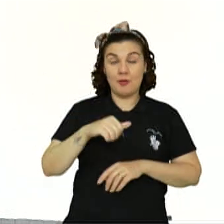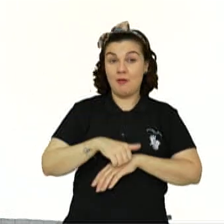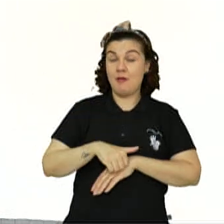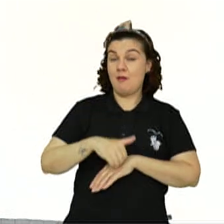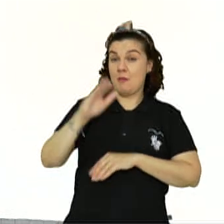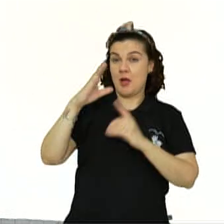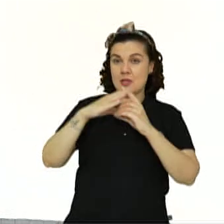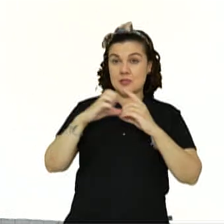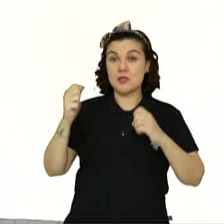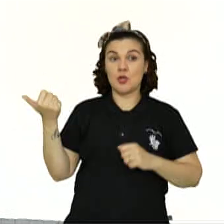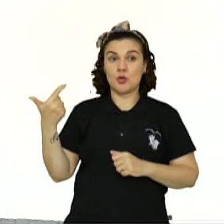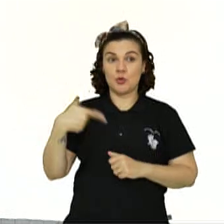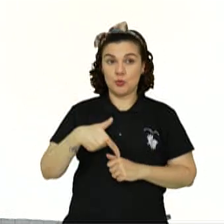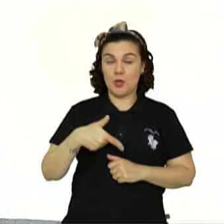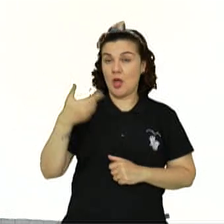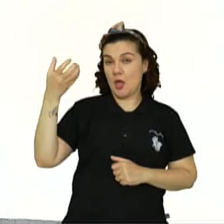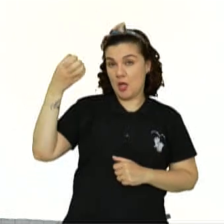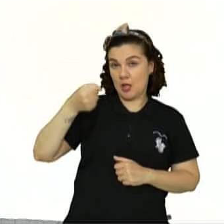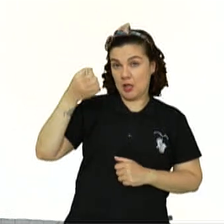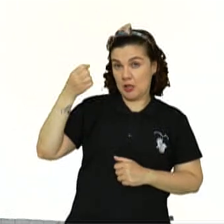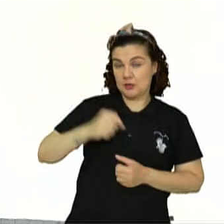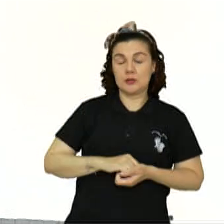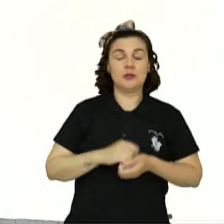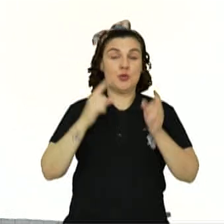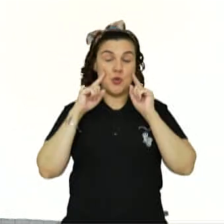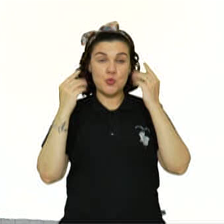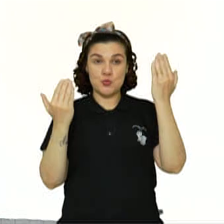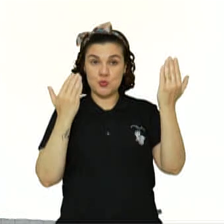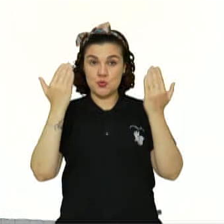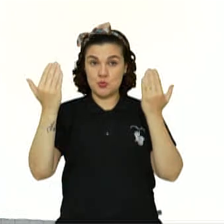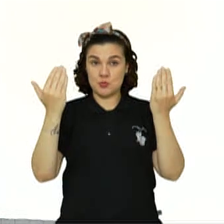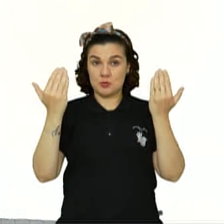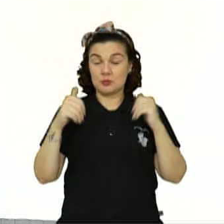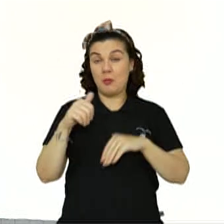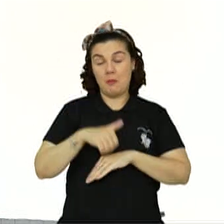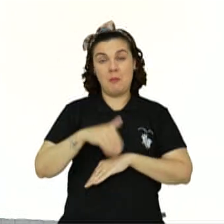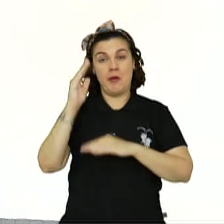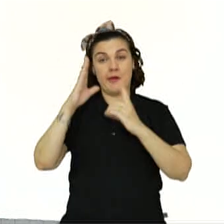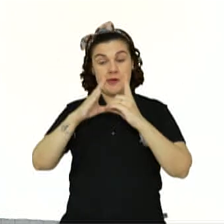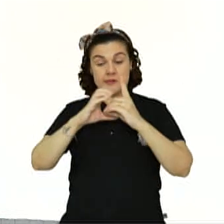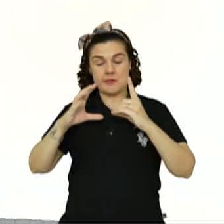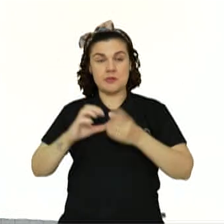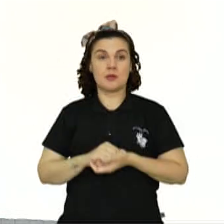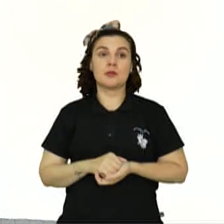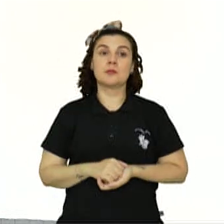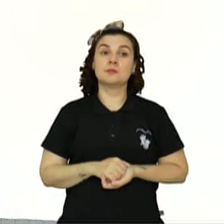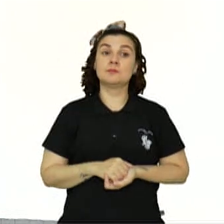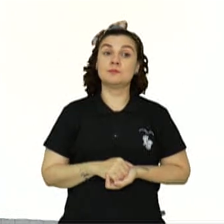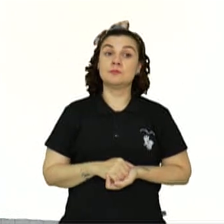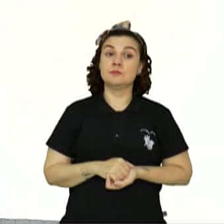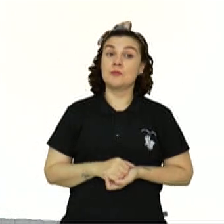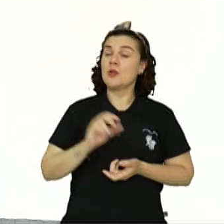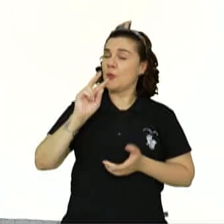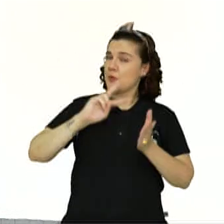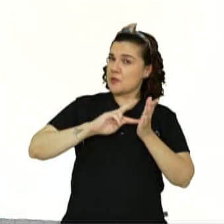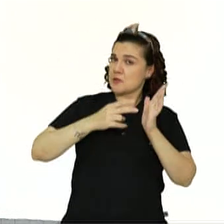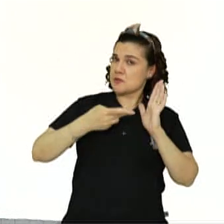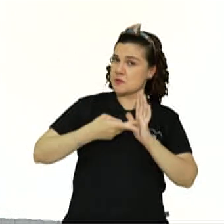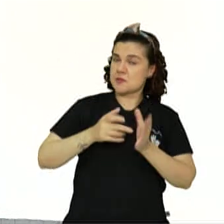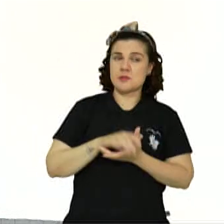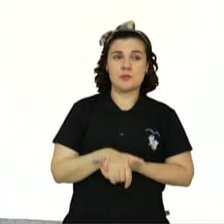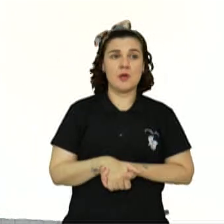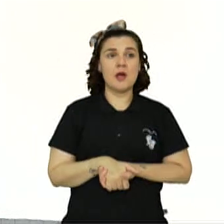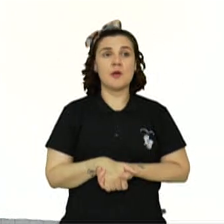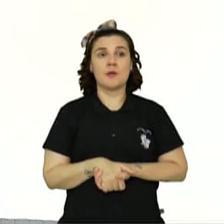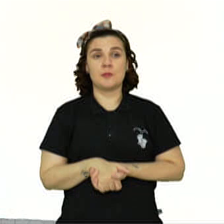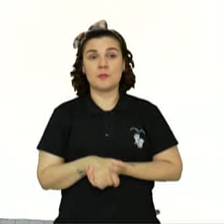maior densidade do que o leite. Você compara lá o mercúrio e o leite, o mercúrio tem maior densidade que o leite. Olha lá, isso então significa que